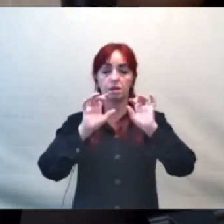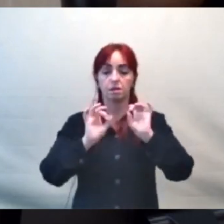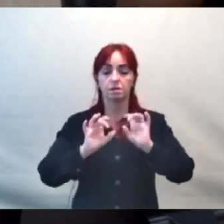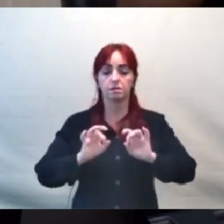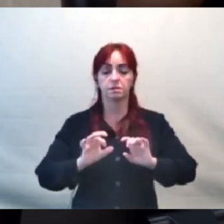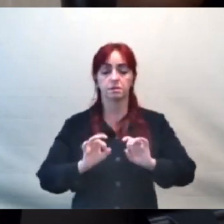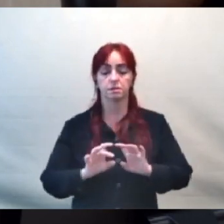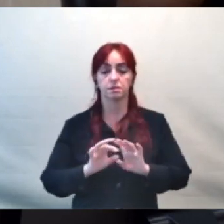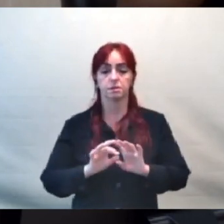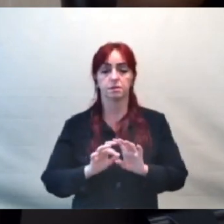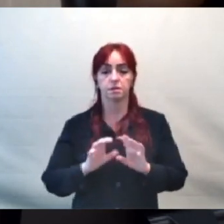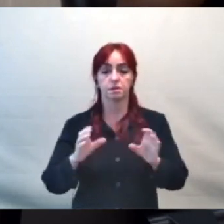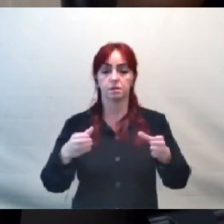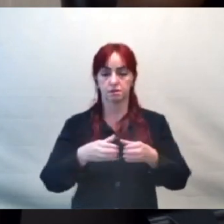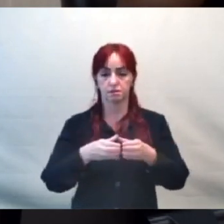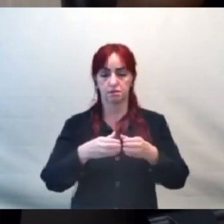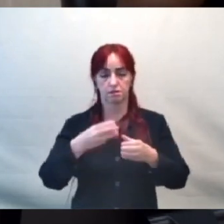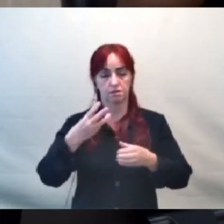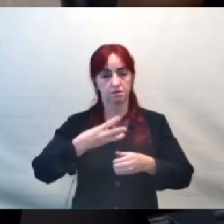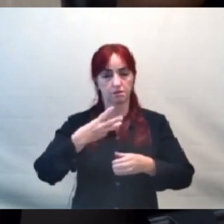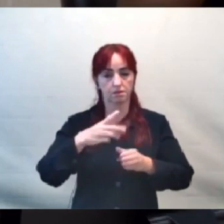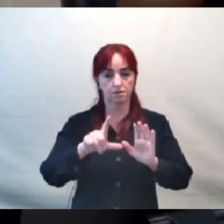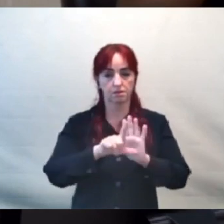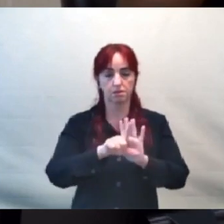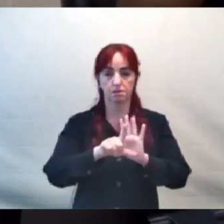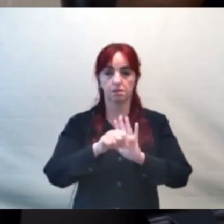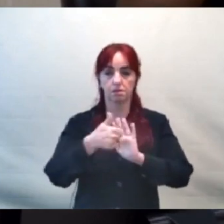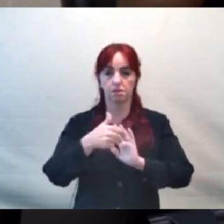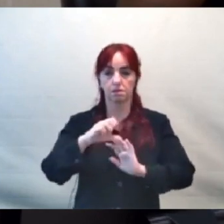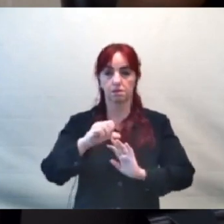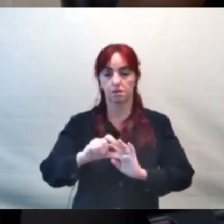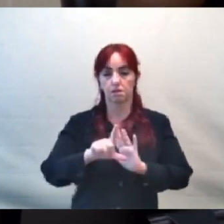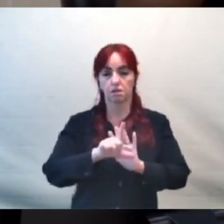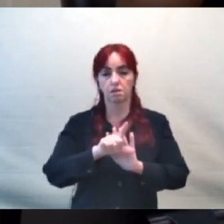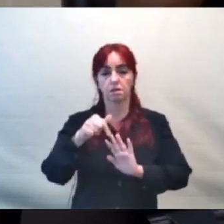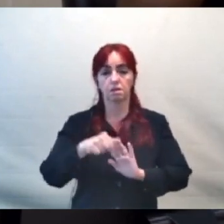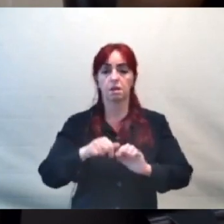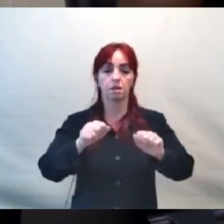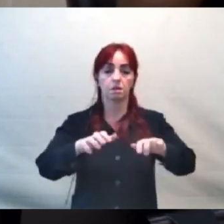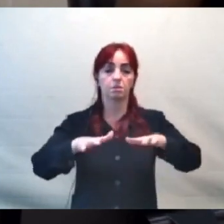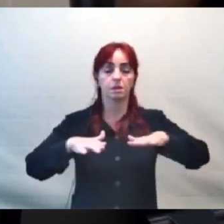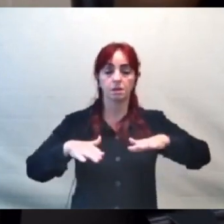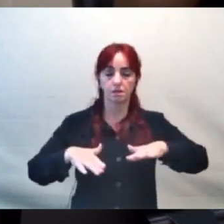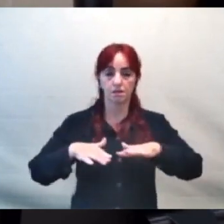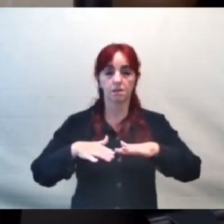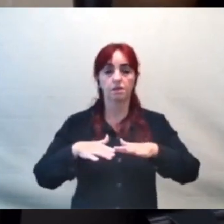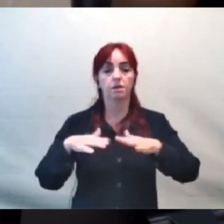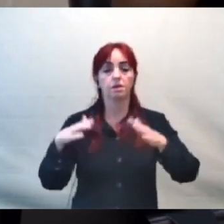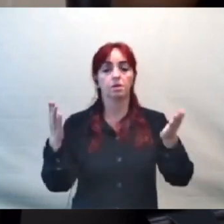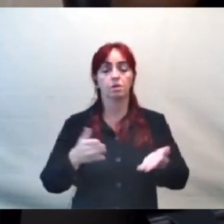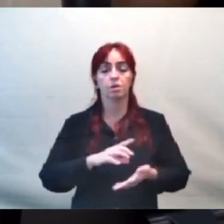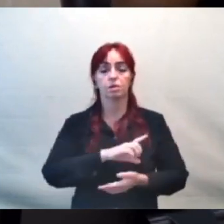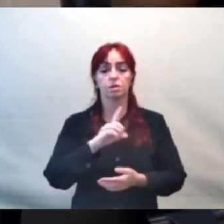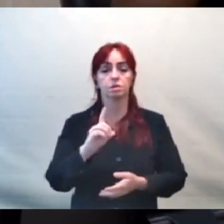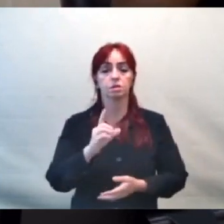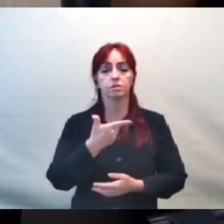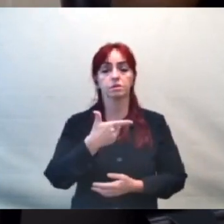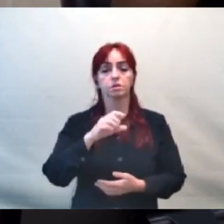terceira sessão legislativa, 19ª legislatura, aqui no plenário Alverso Arantes, hoje, no dia